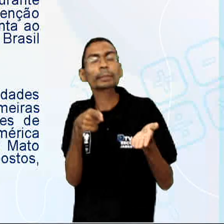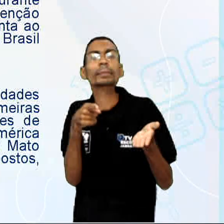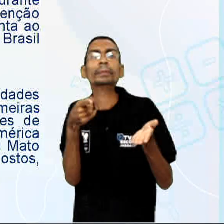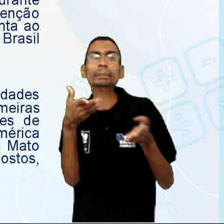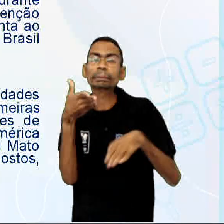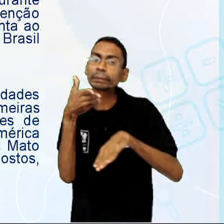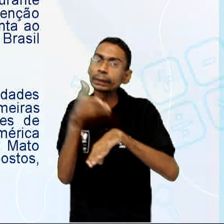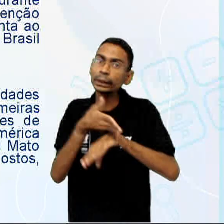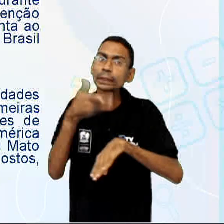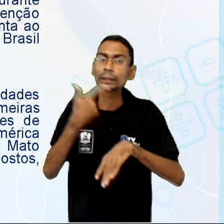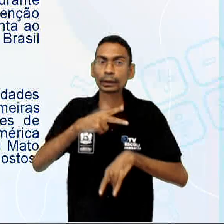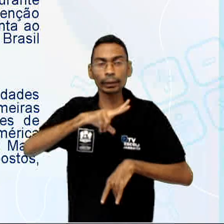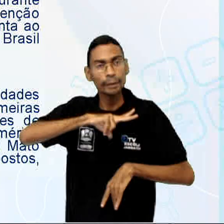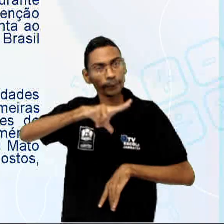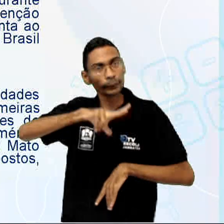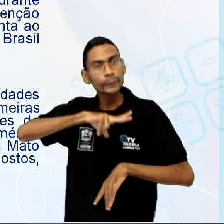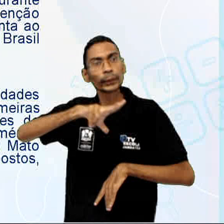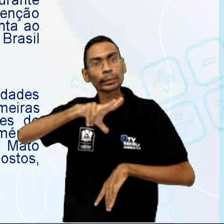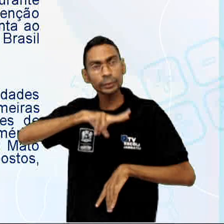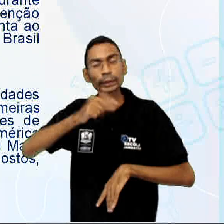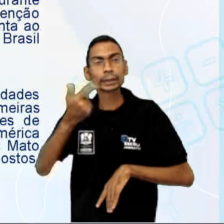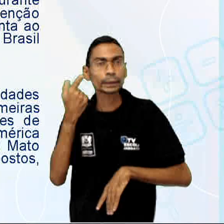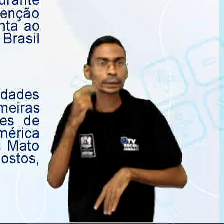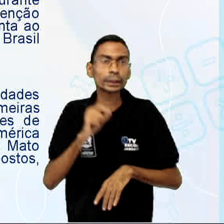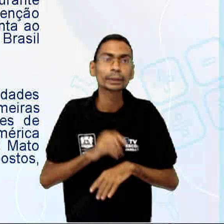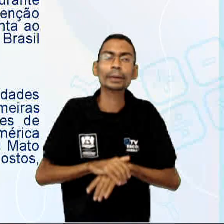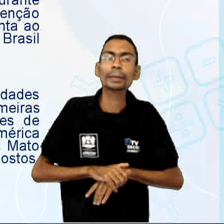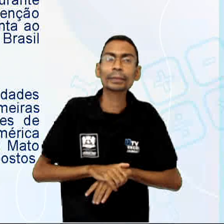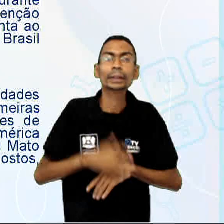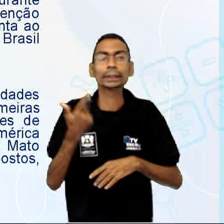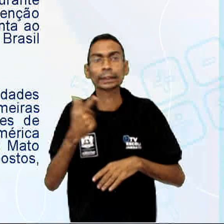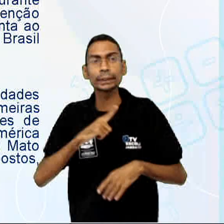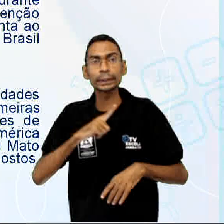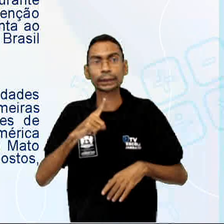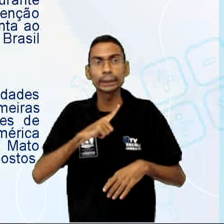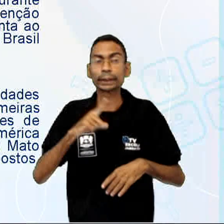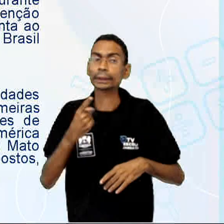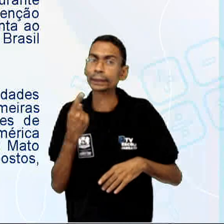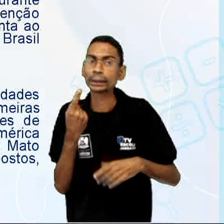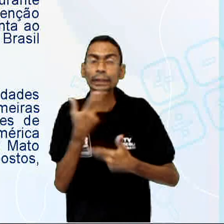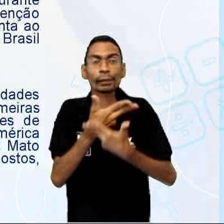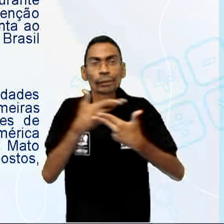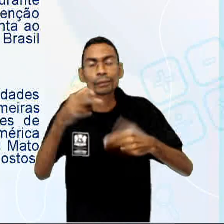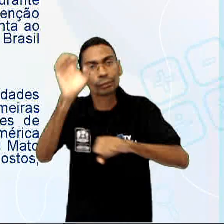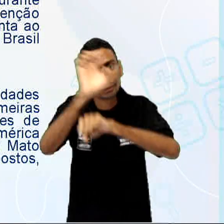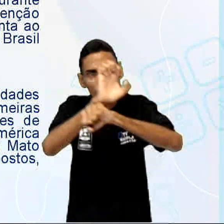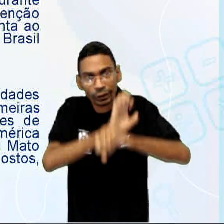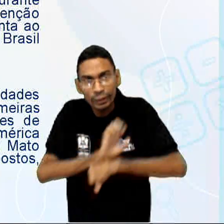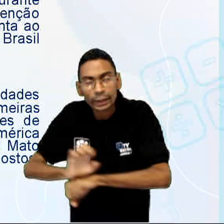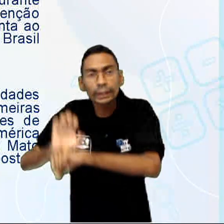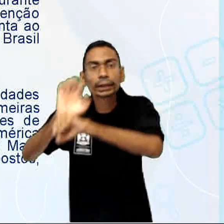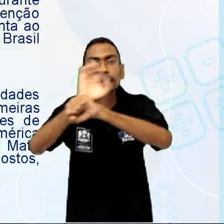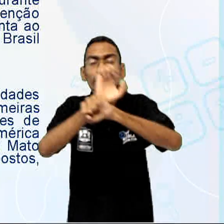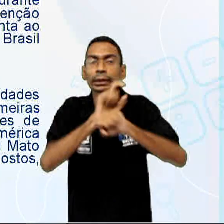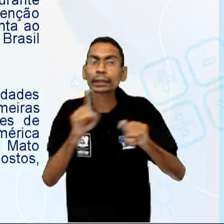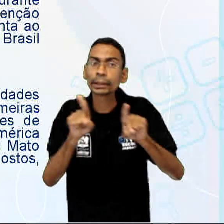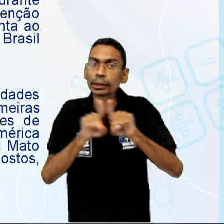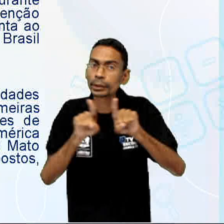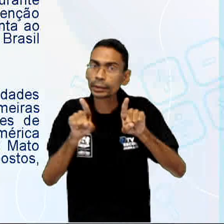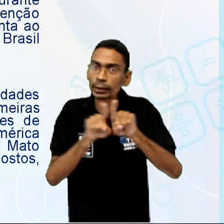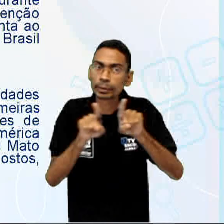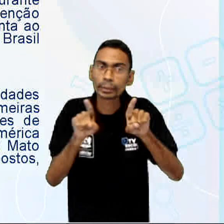ouro, né, e pedras preciosas ali na região de Mato Grosso, Goiás, Minas Gerais, a gente vai ter então uma nova